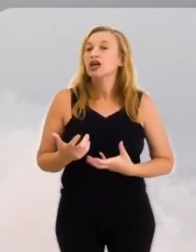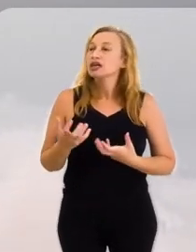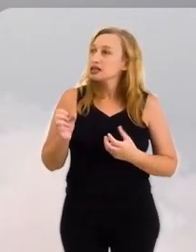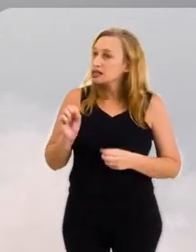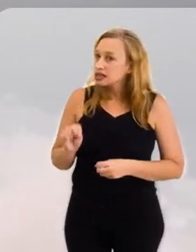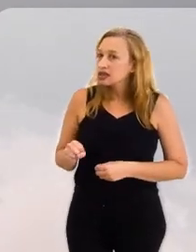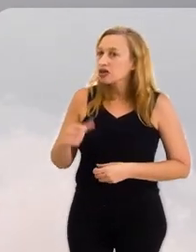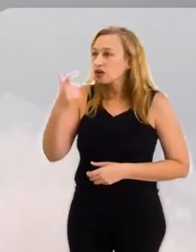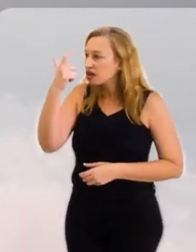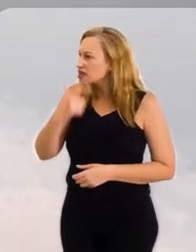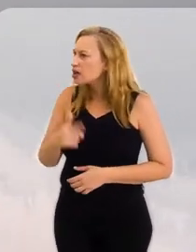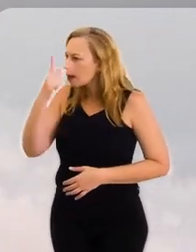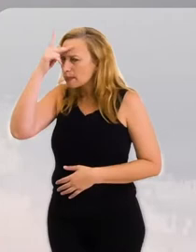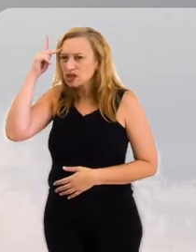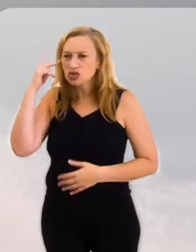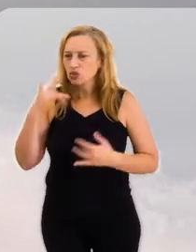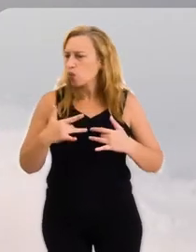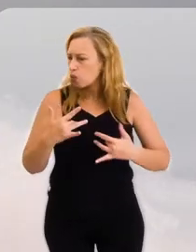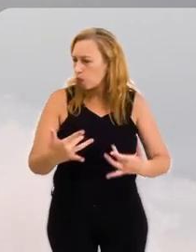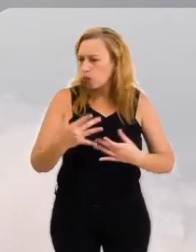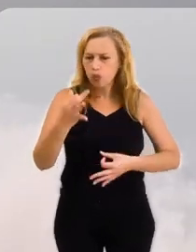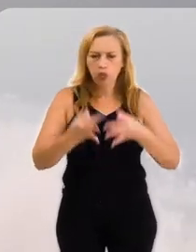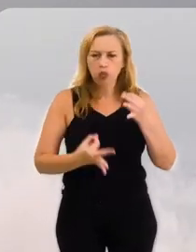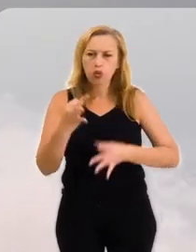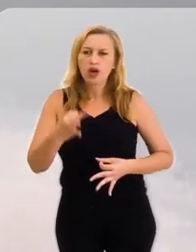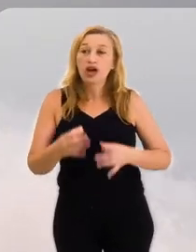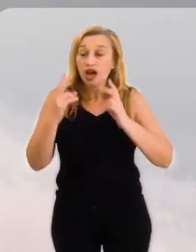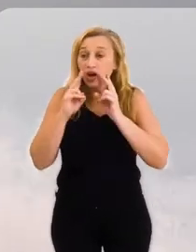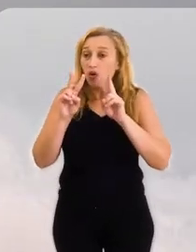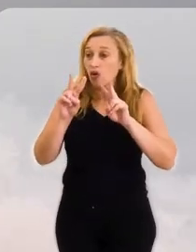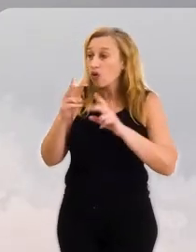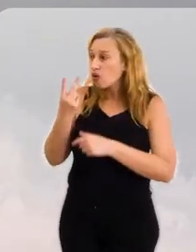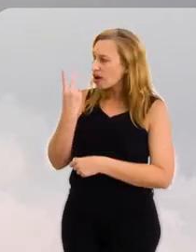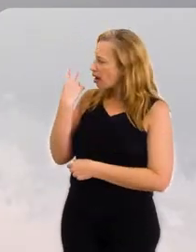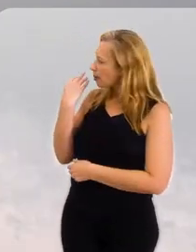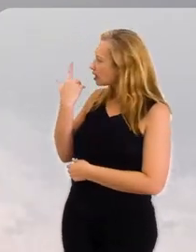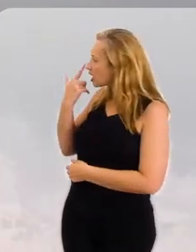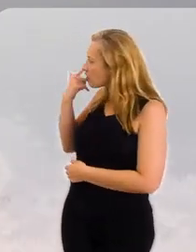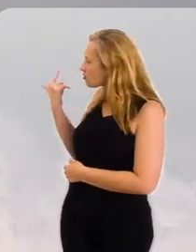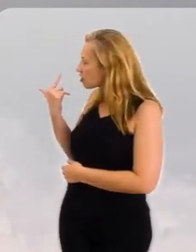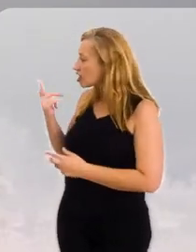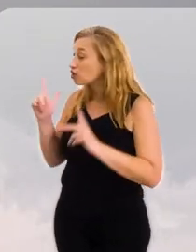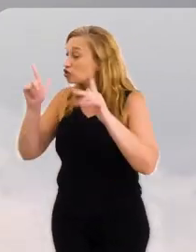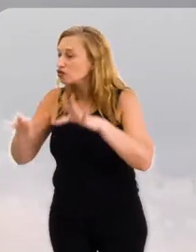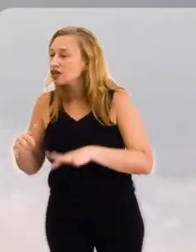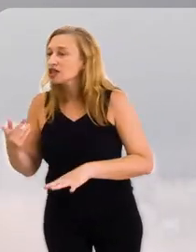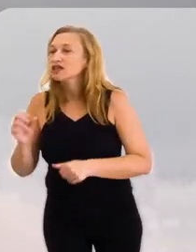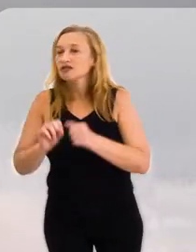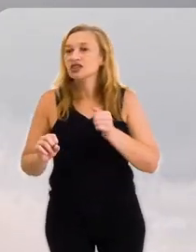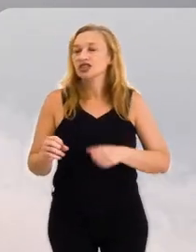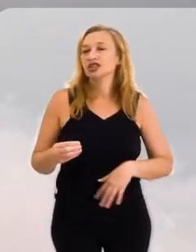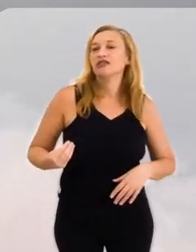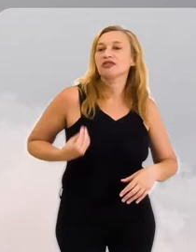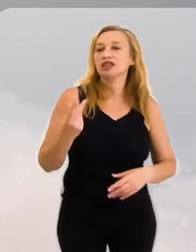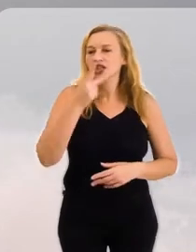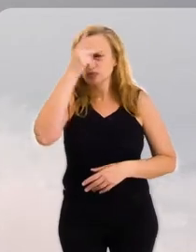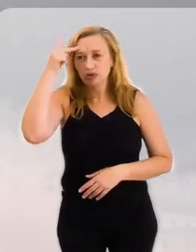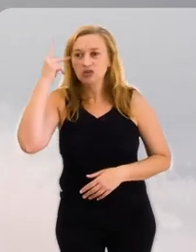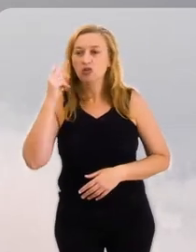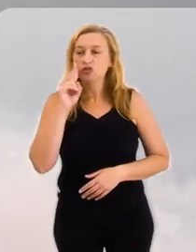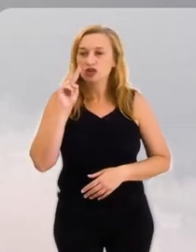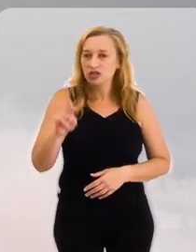quero tecido e quero ser uma pessoa fraterna justa quero olhar para trás e ver que eu fiz diferença na vida das pessoas